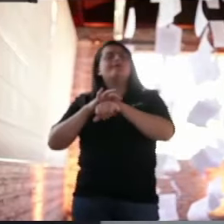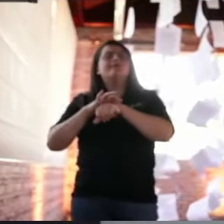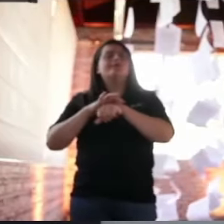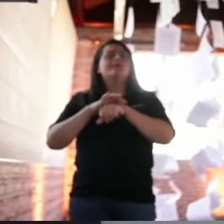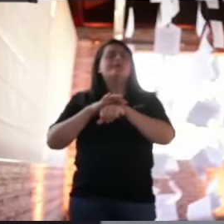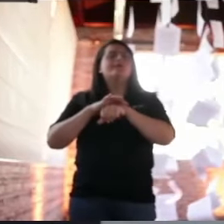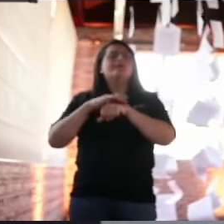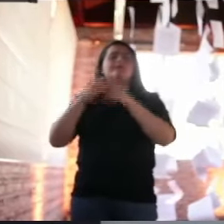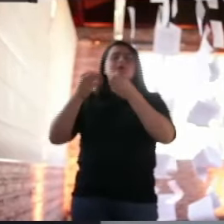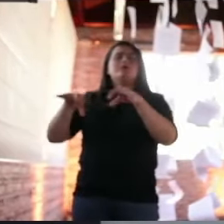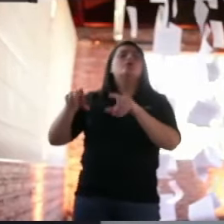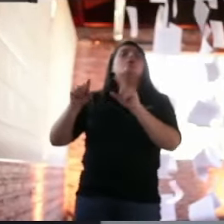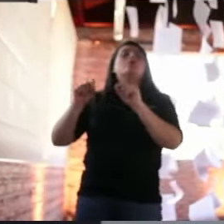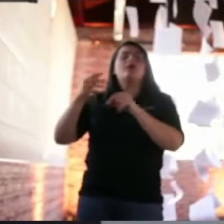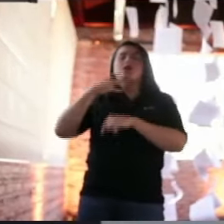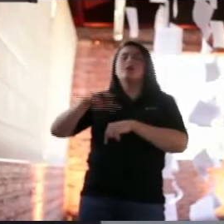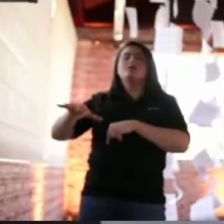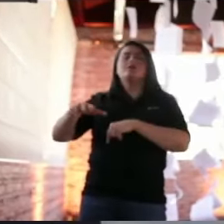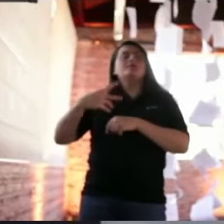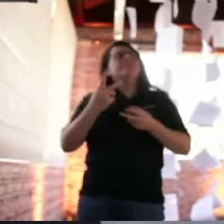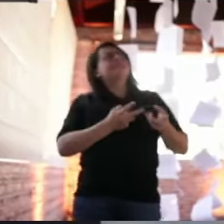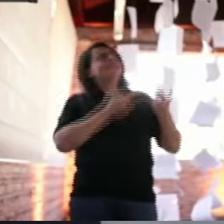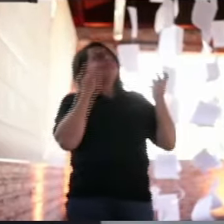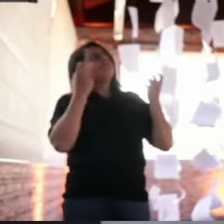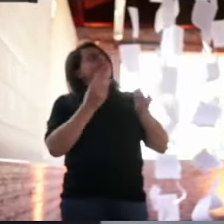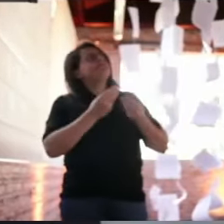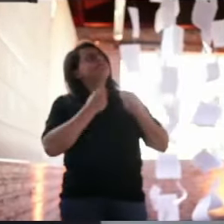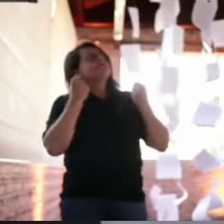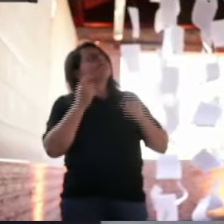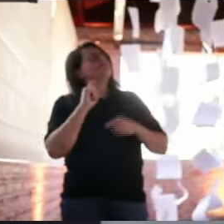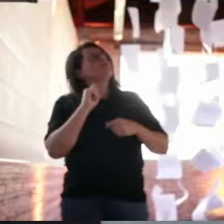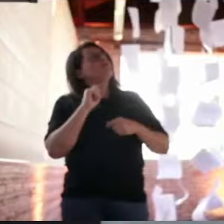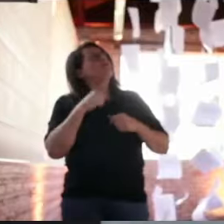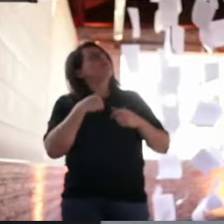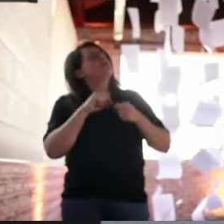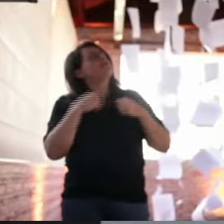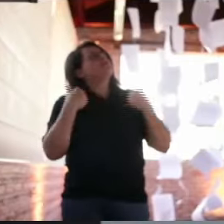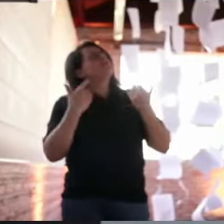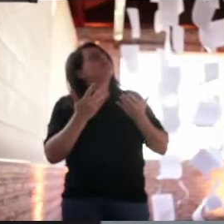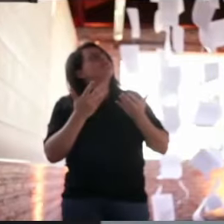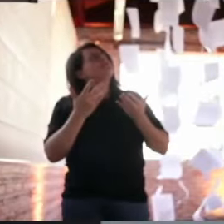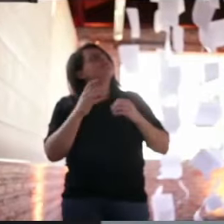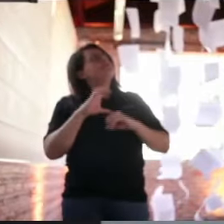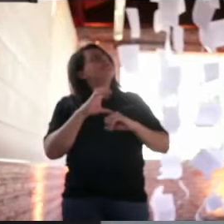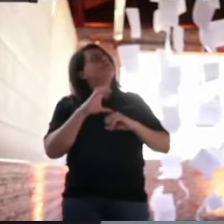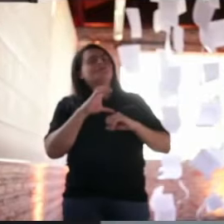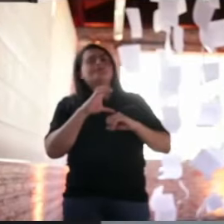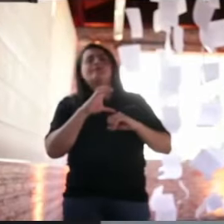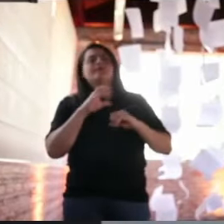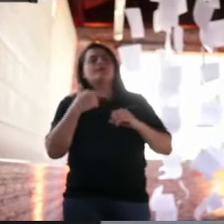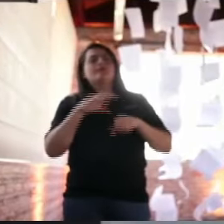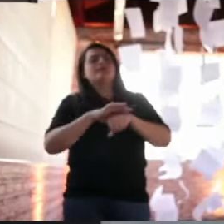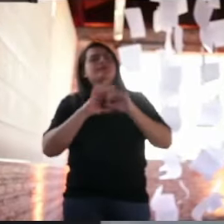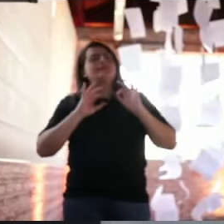crianças que percebem que não sabem muito bem que esse fiar o que fazer né e ficam inseguras